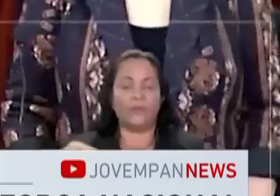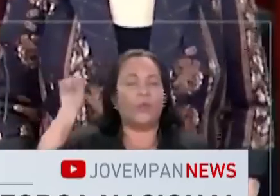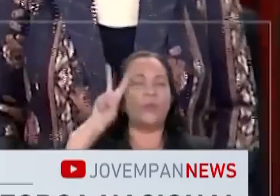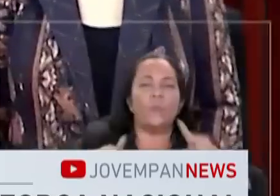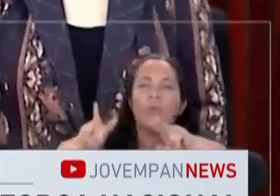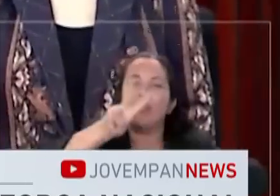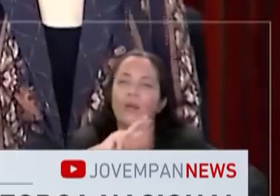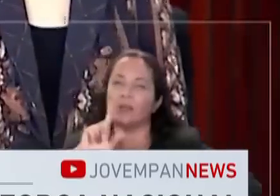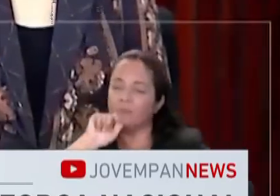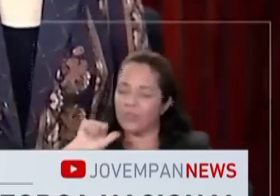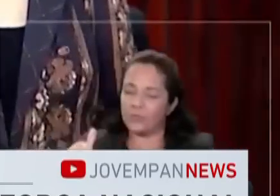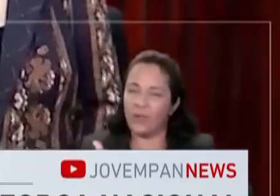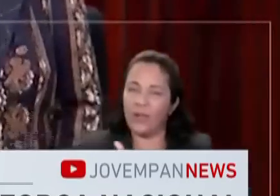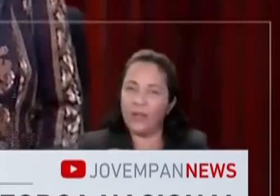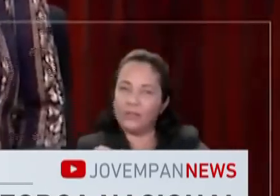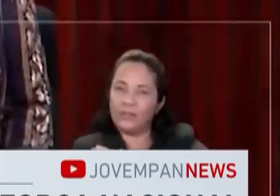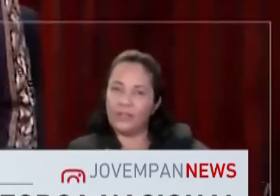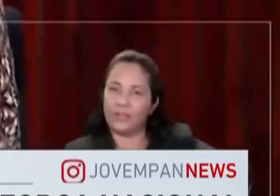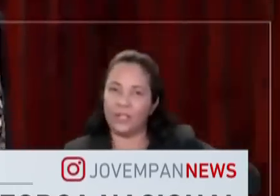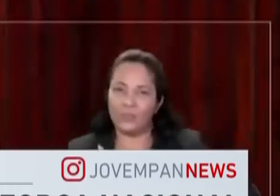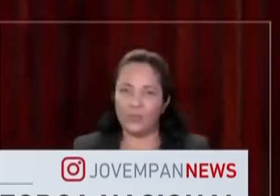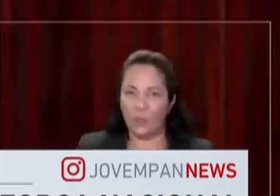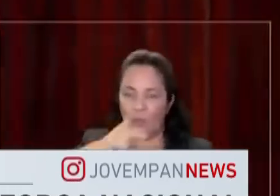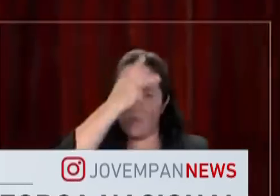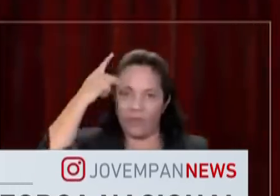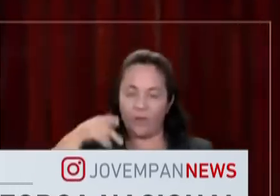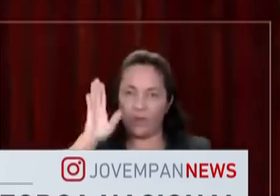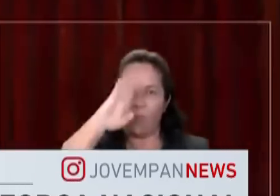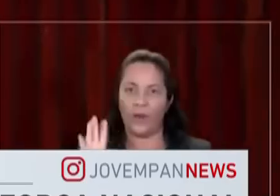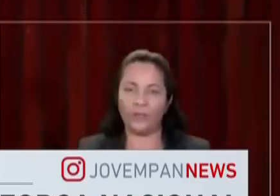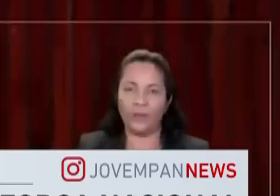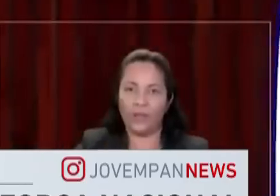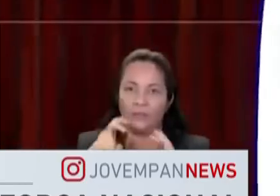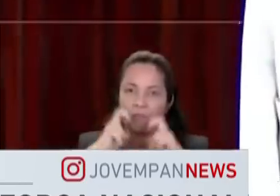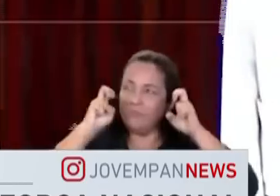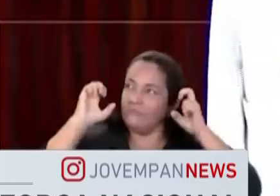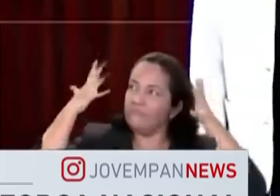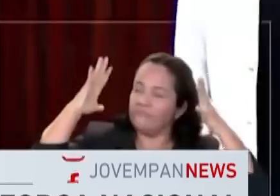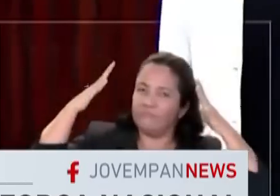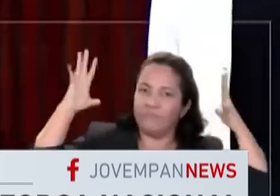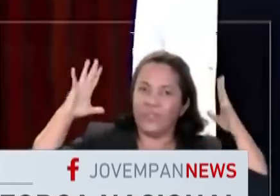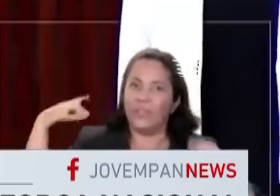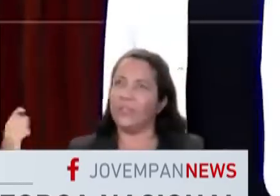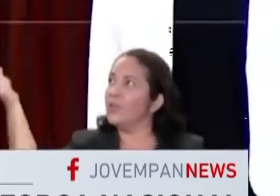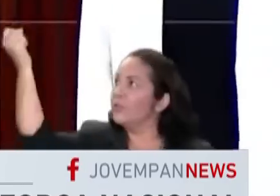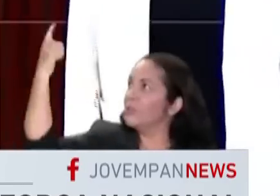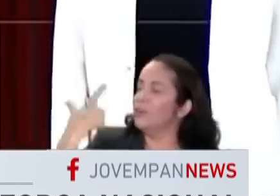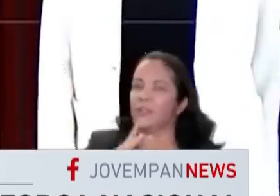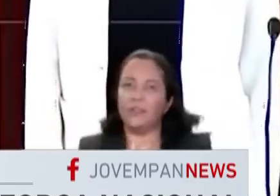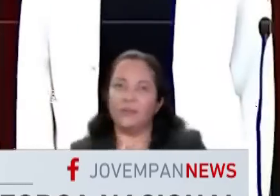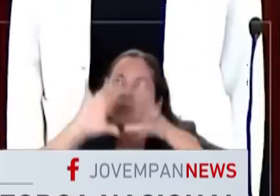informação importante também, nesta segunda-feira, a presidente do Supremo Tribunal Federal, a ministra Rosa Weber, ela disse que, diante